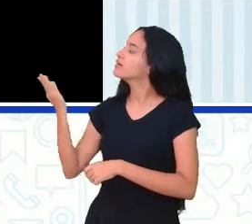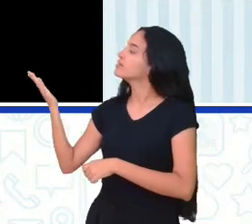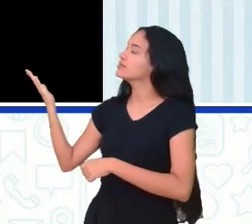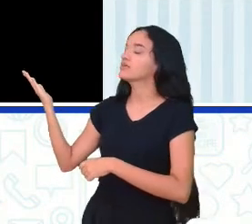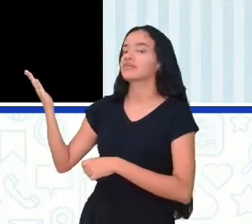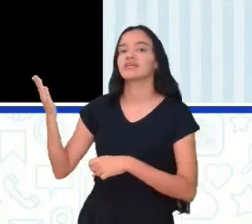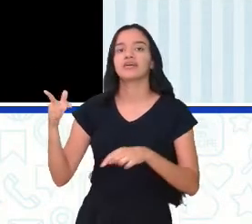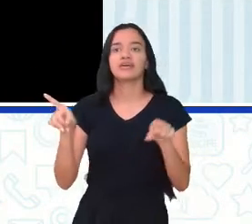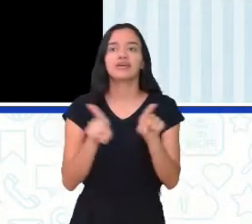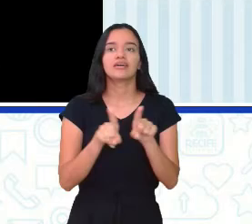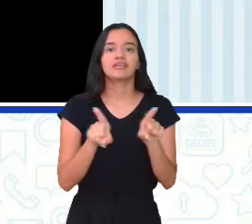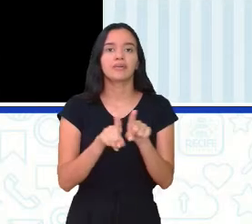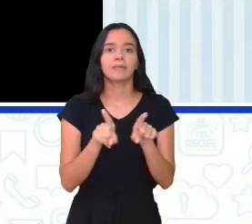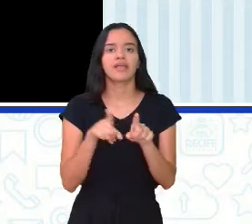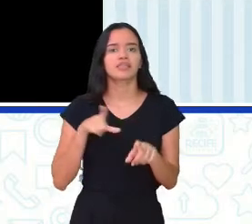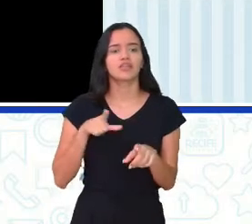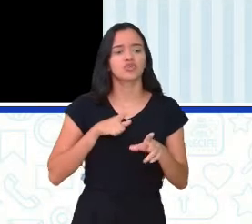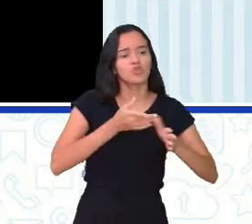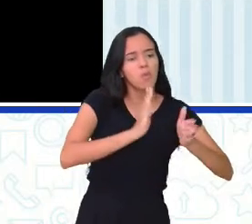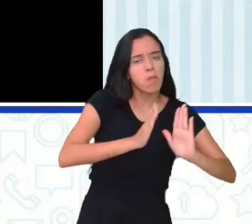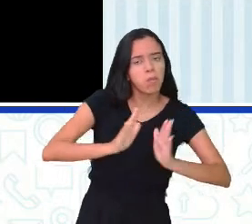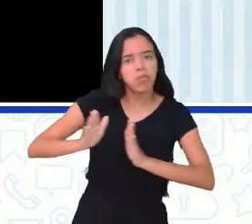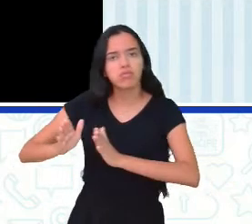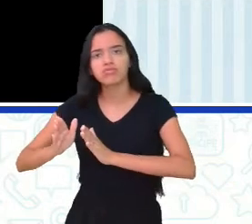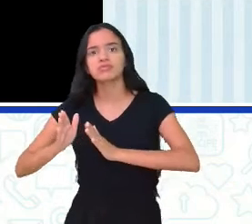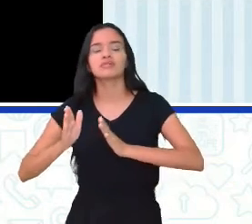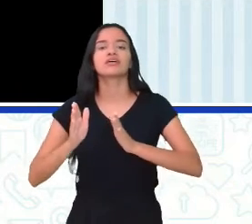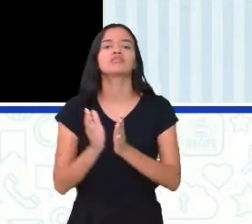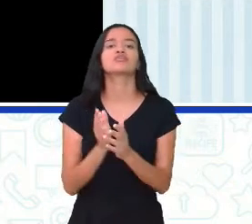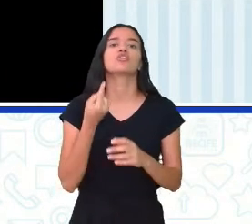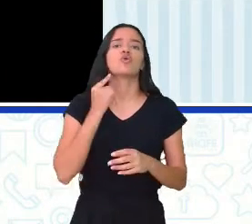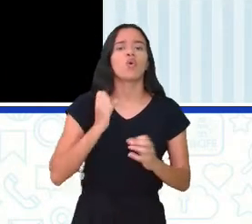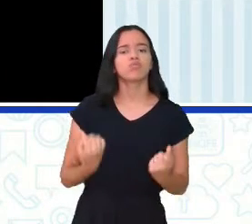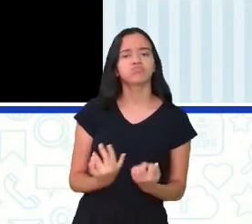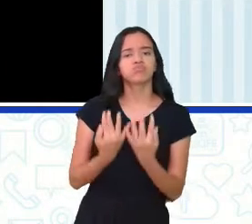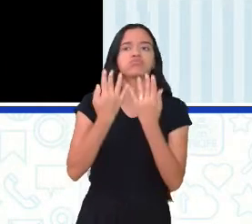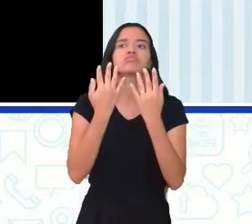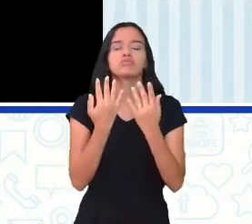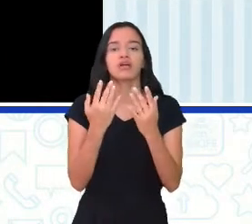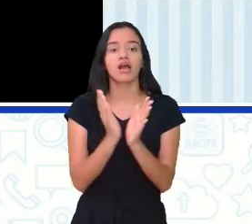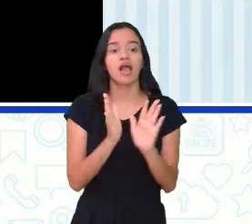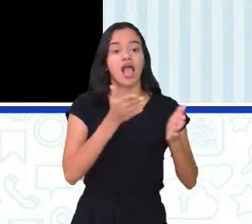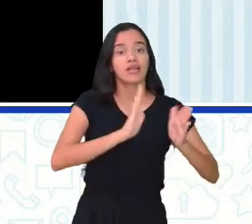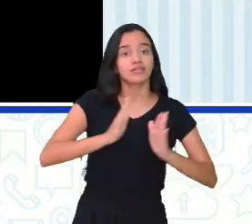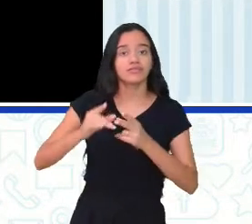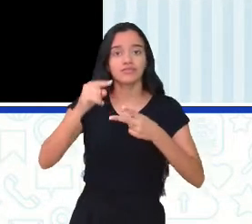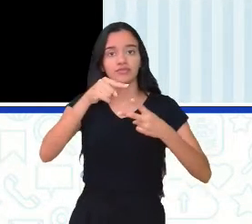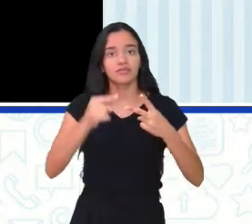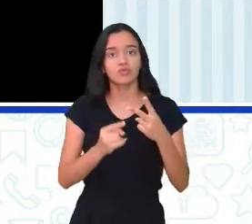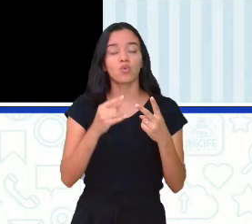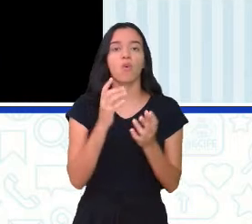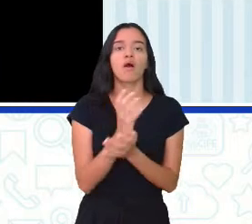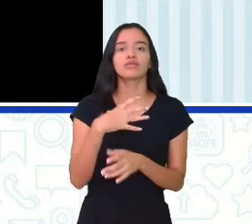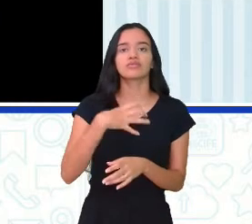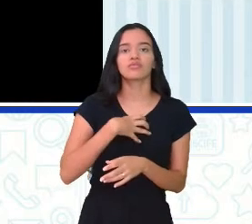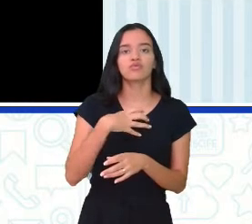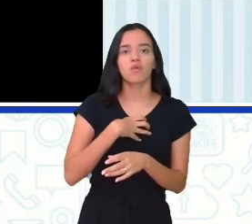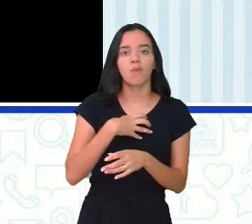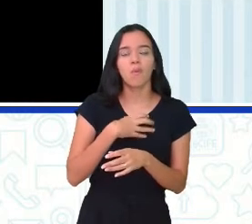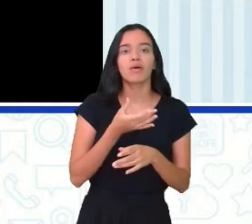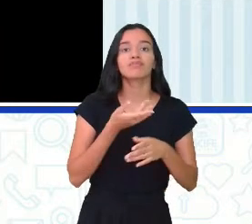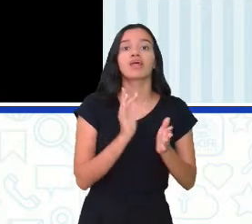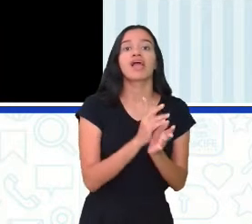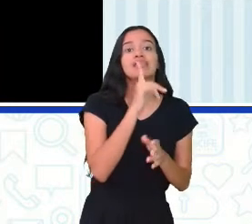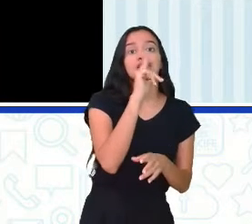ou ETs, que ocorre todo o processo de despoluição da água. O tratamento é dividido em duas etapas, denominadas fases